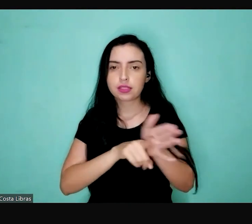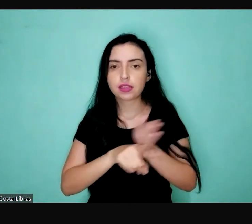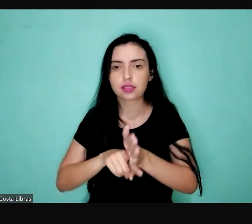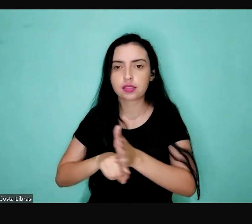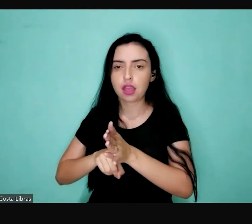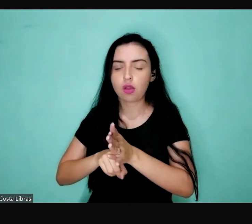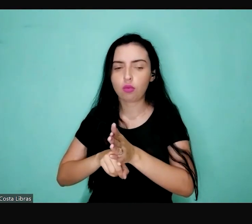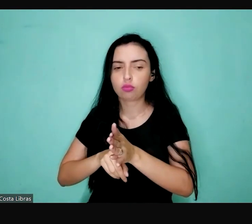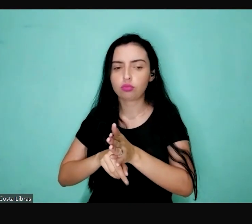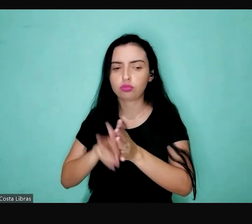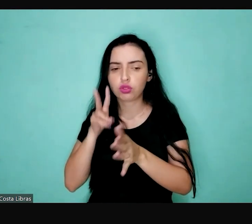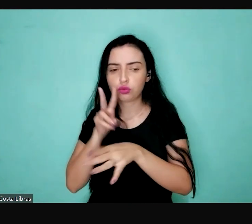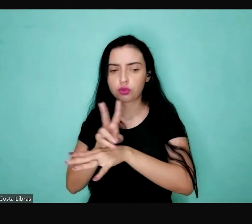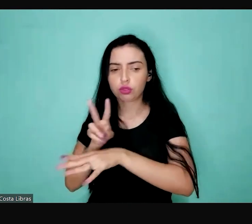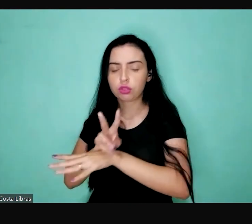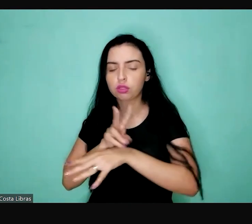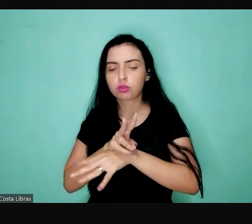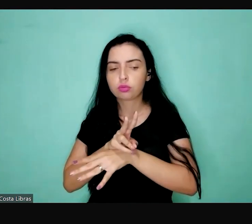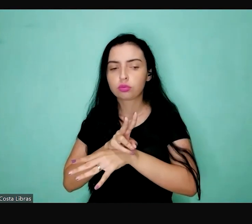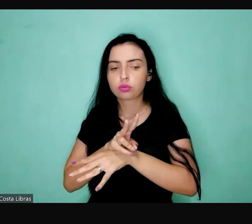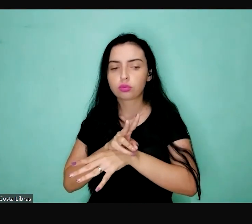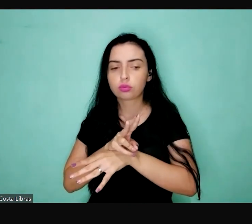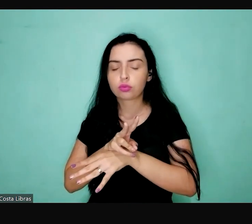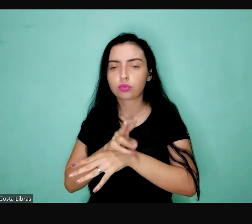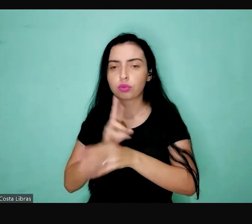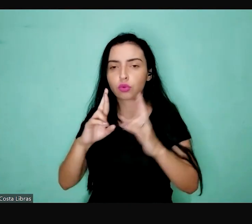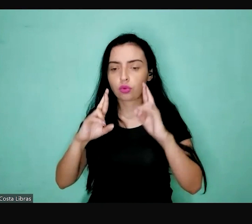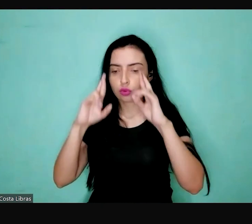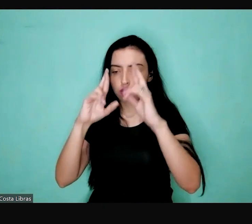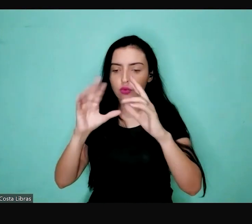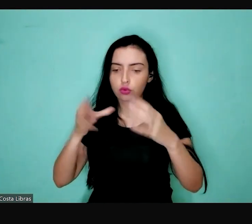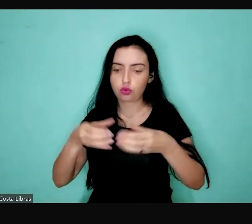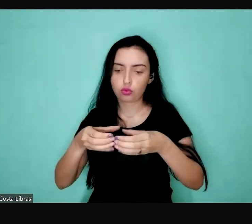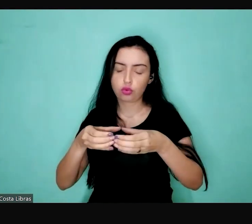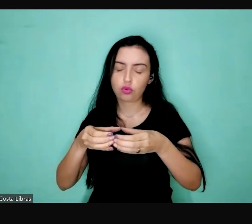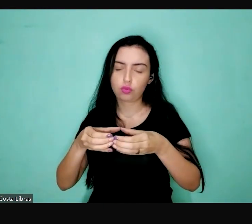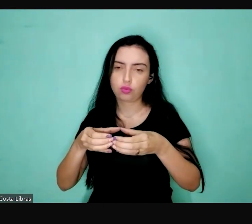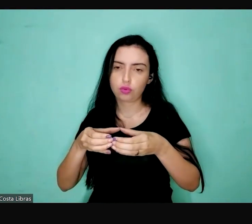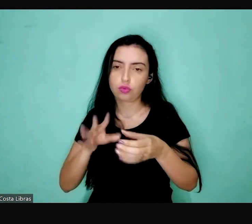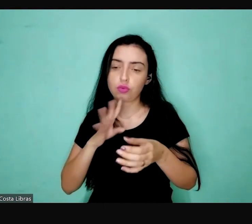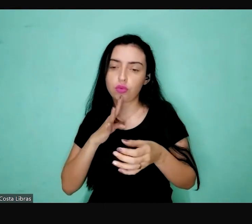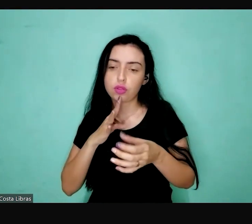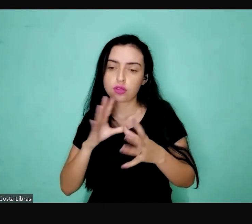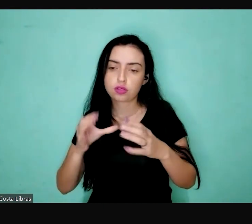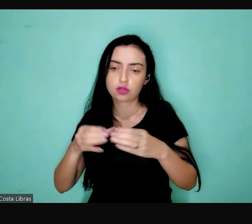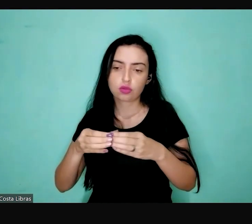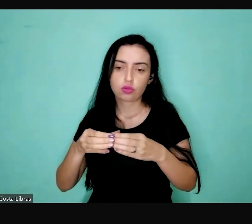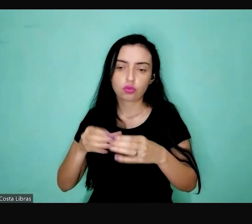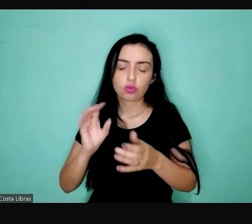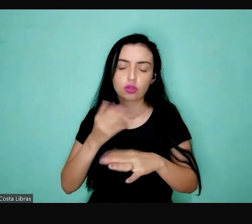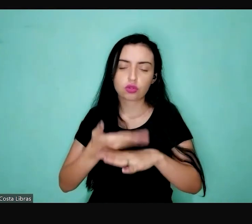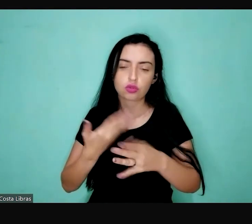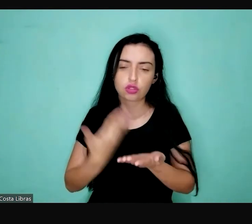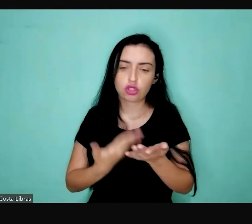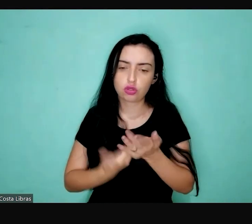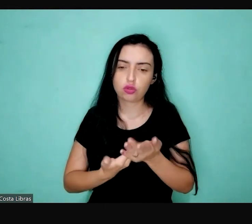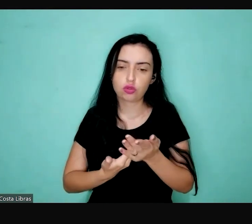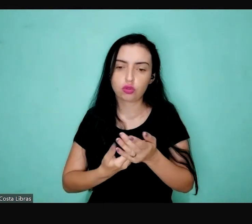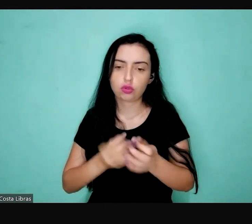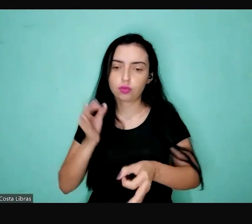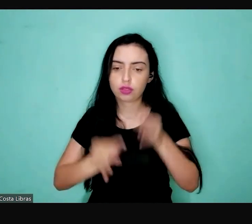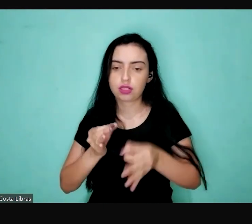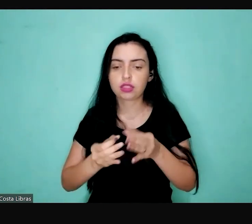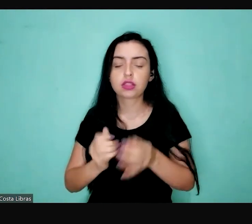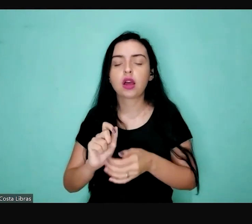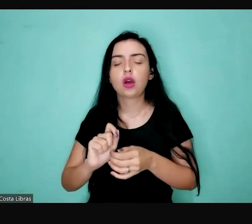investigador principal do reconhecido grupo de pesquisa, o Grupo de Estudos Processuais da Universidade de Salamanca, é